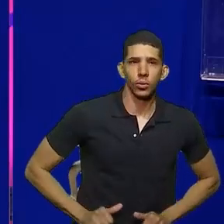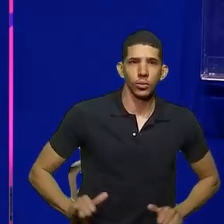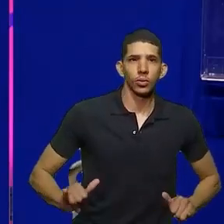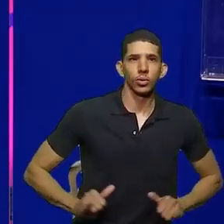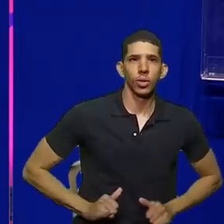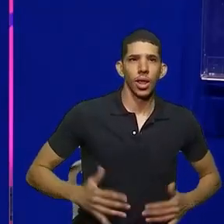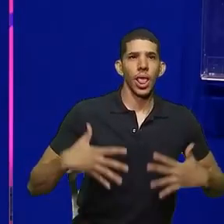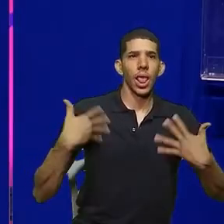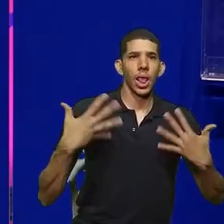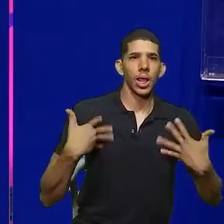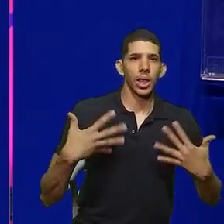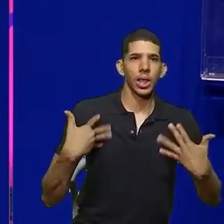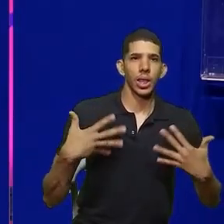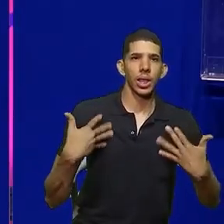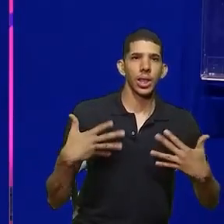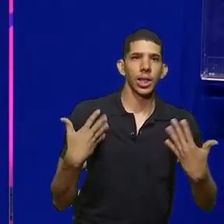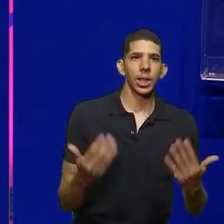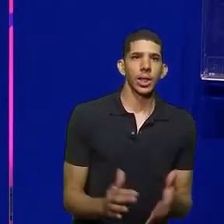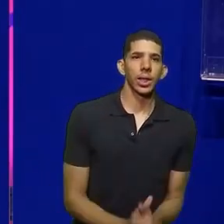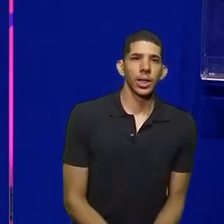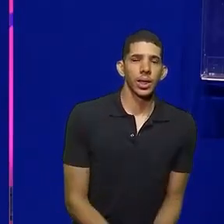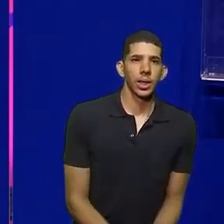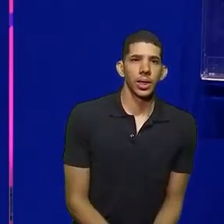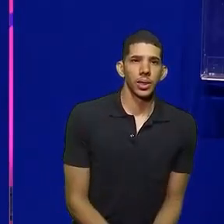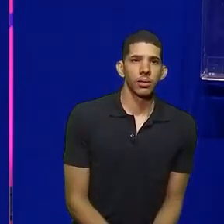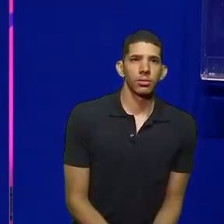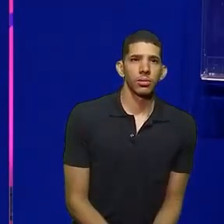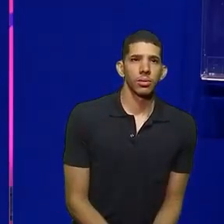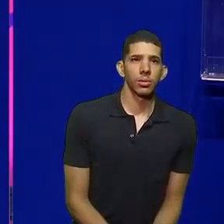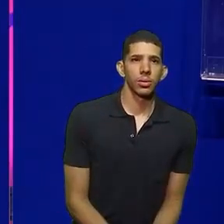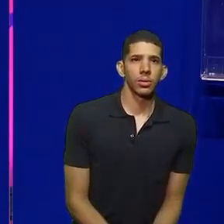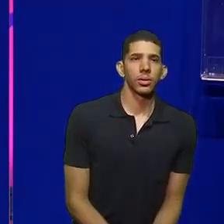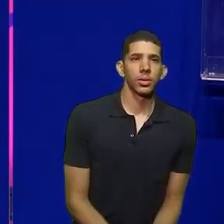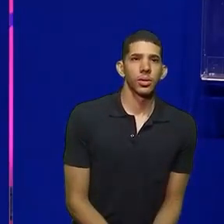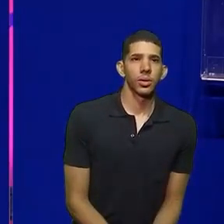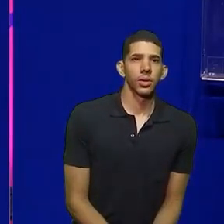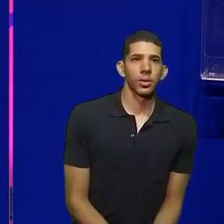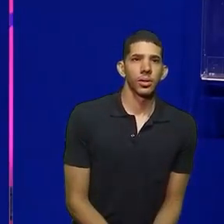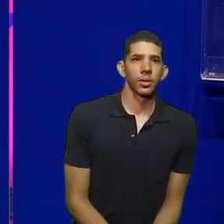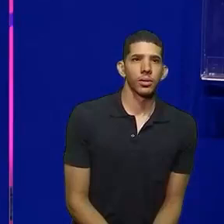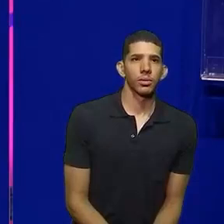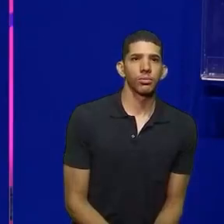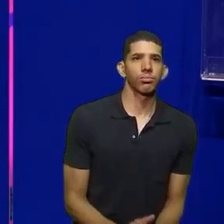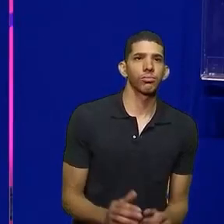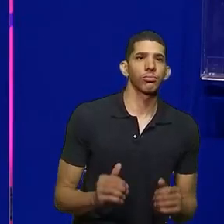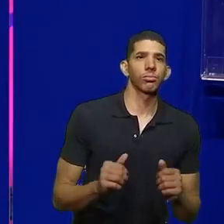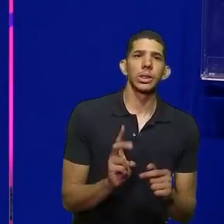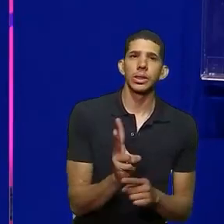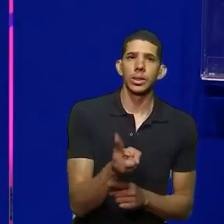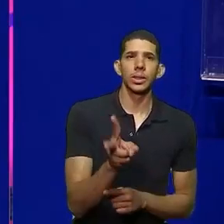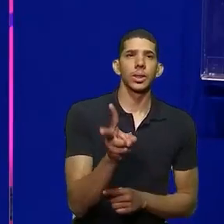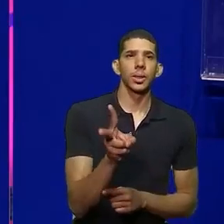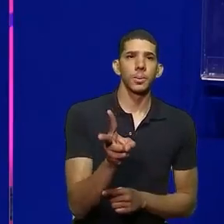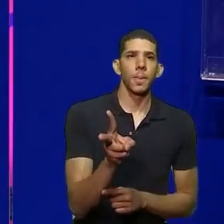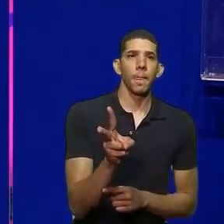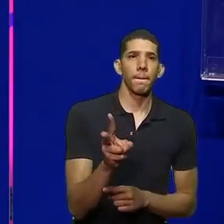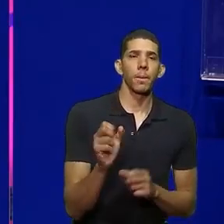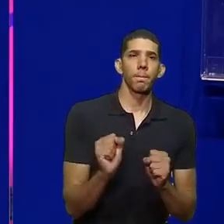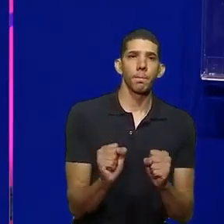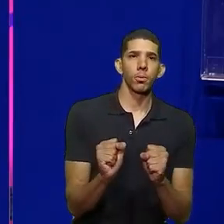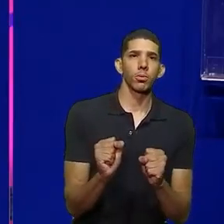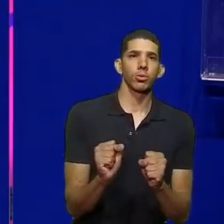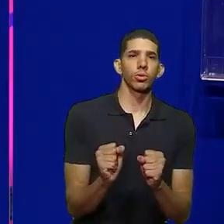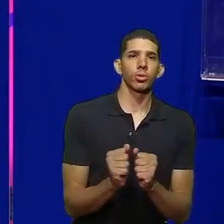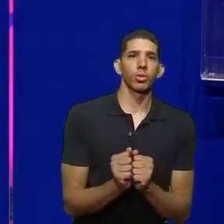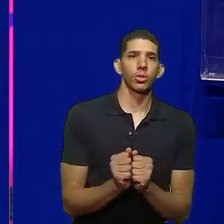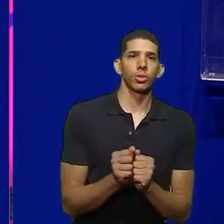ouvia o pessoal rindo das piadas do menino, mas, e aí a dor era muita, mas